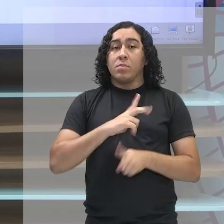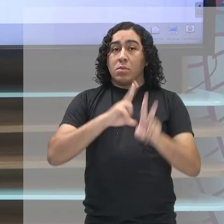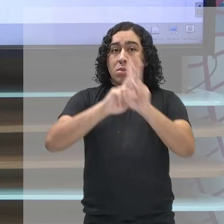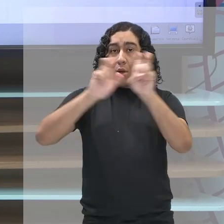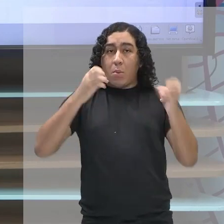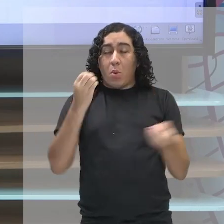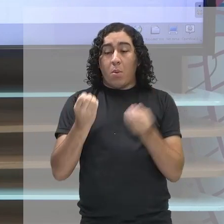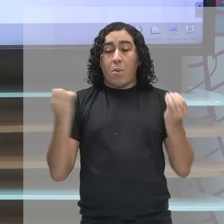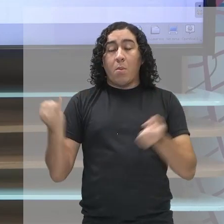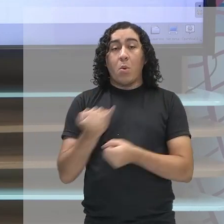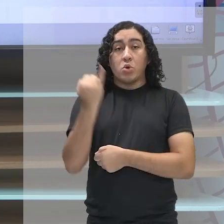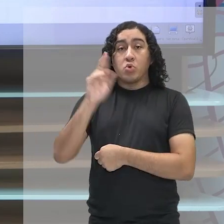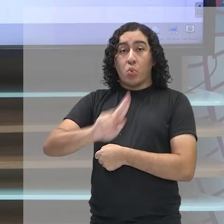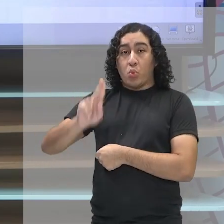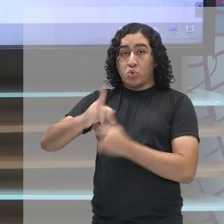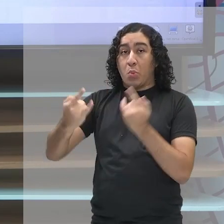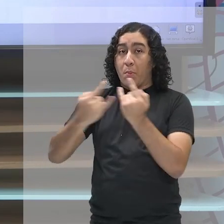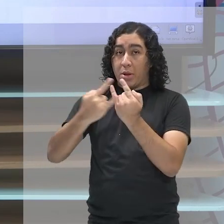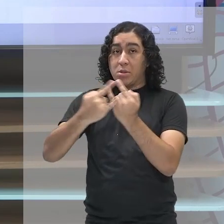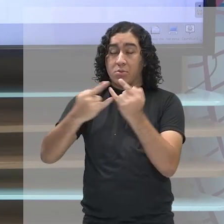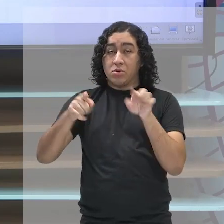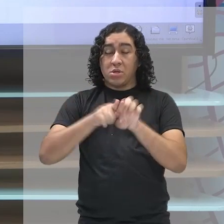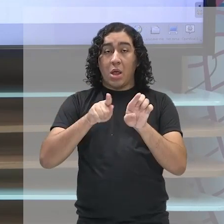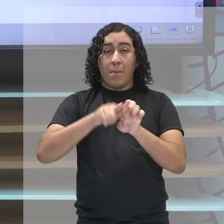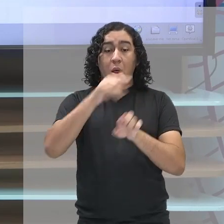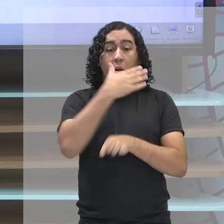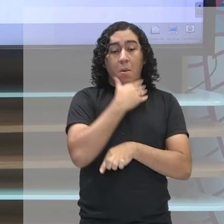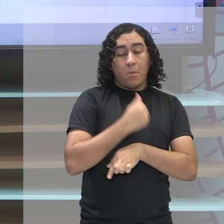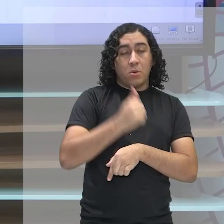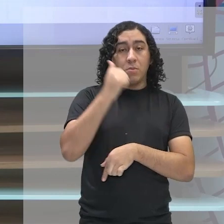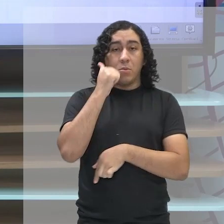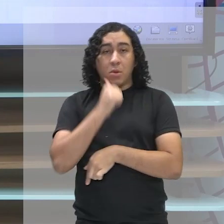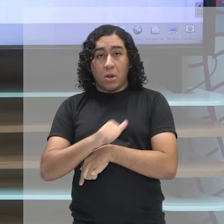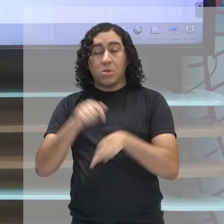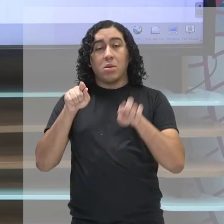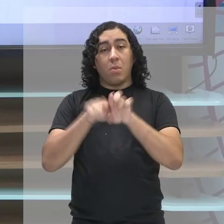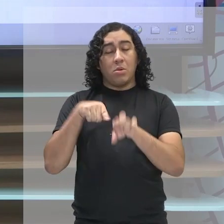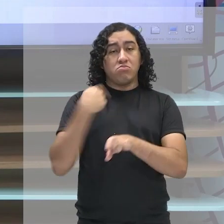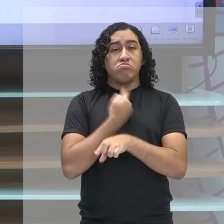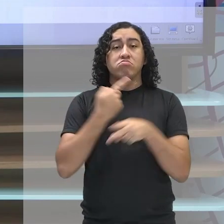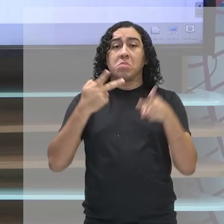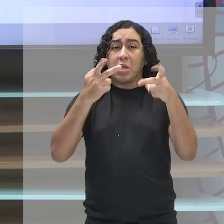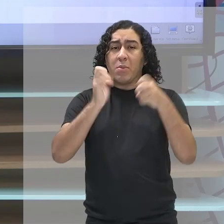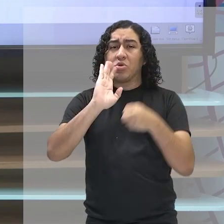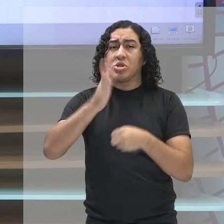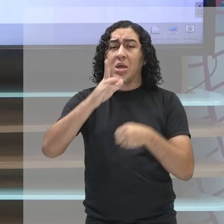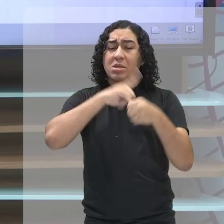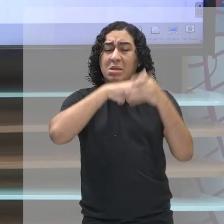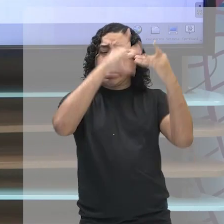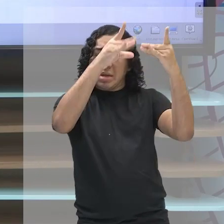do uso do preservativo, tanto masculino quanto feminino. A gente já viu aí uma grande